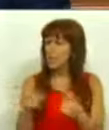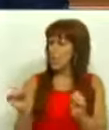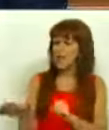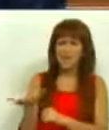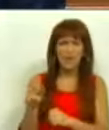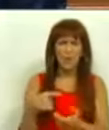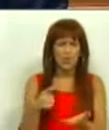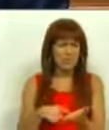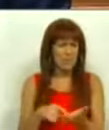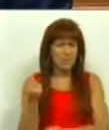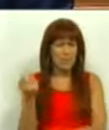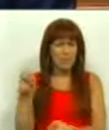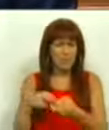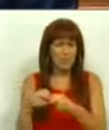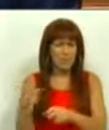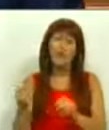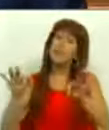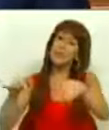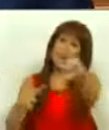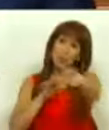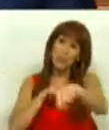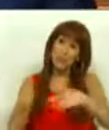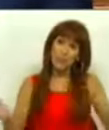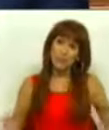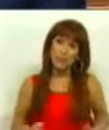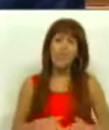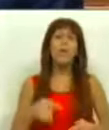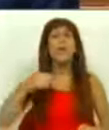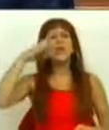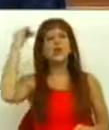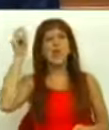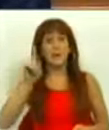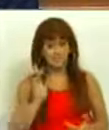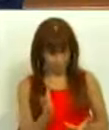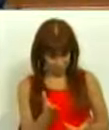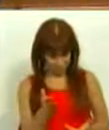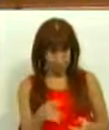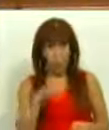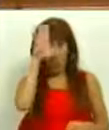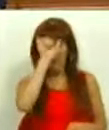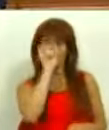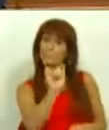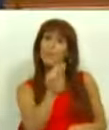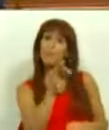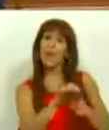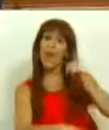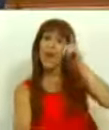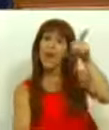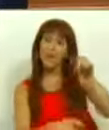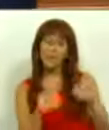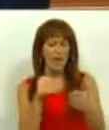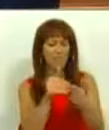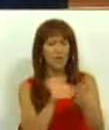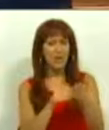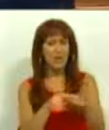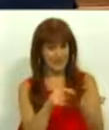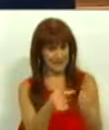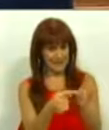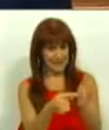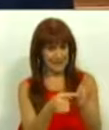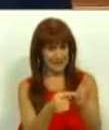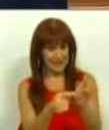encontram em situação de insuficiência económica. Quero terminar, Sr. Vou terminar, Sr. Presidente. Esquecendo que foi precisamente um governo do PS que introduziu esse